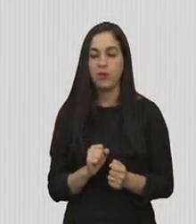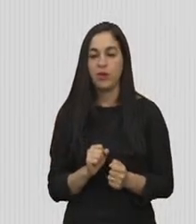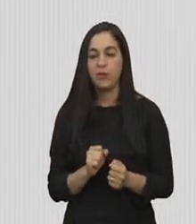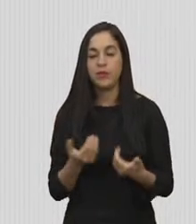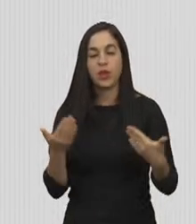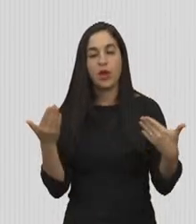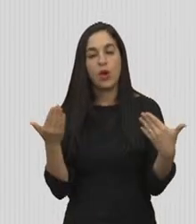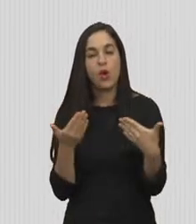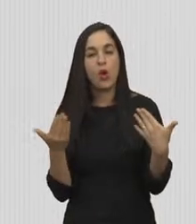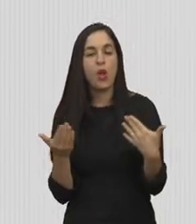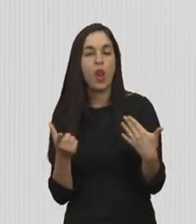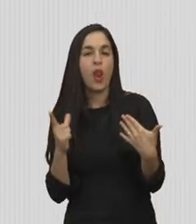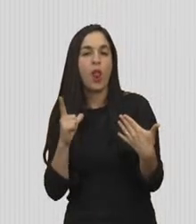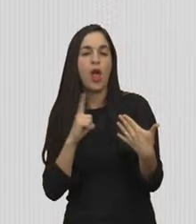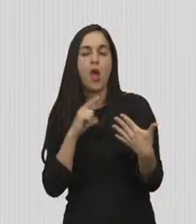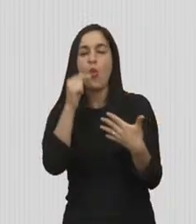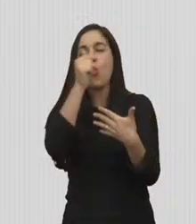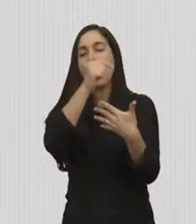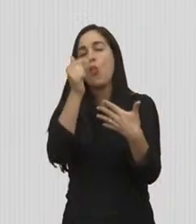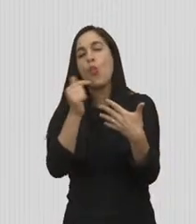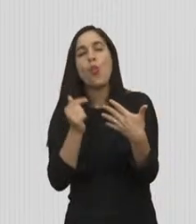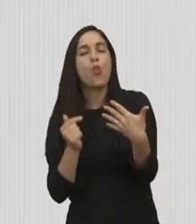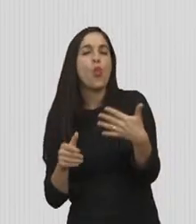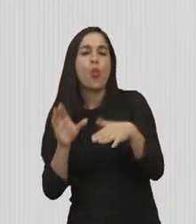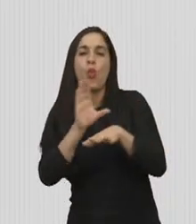Então, hoje, quais são os cursos que nós temos, né?